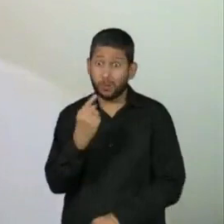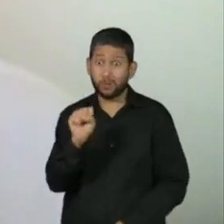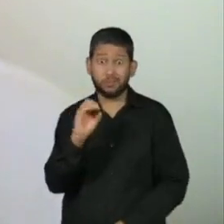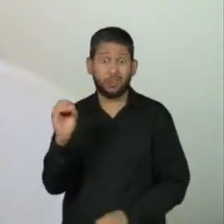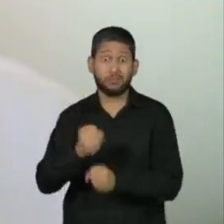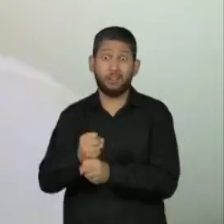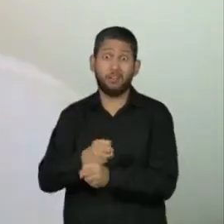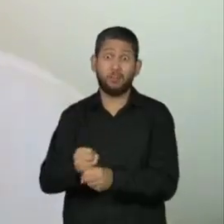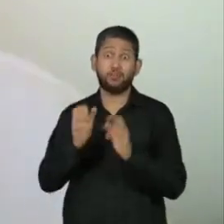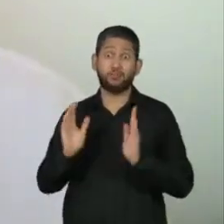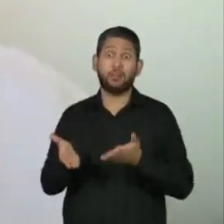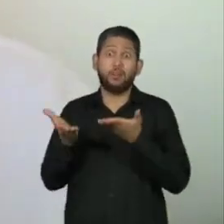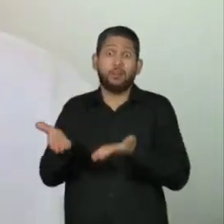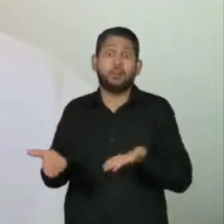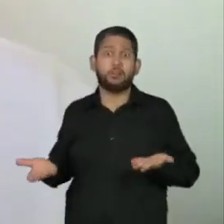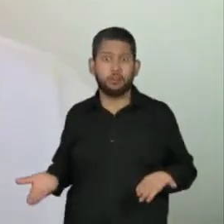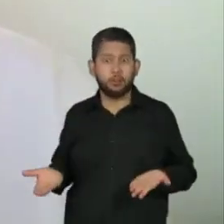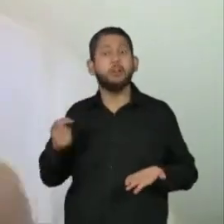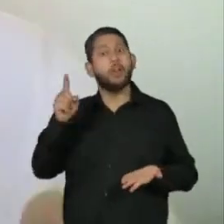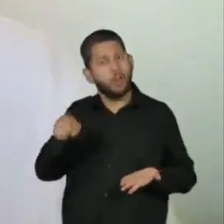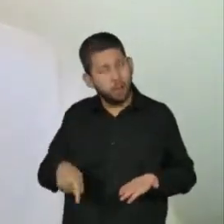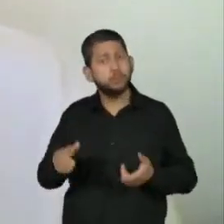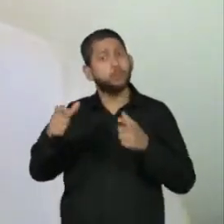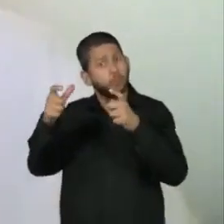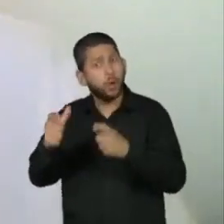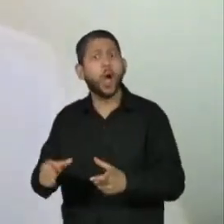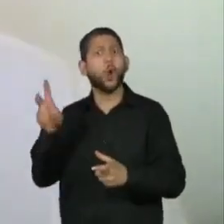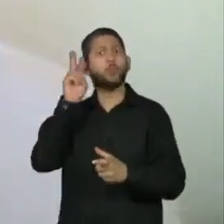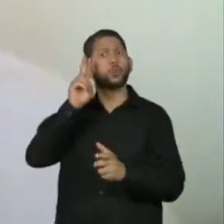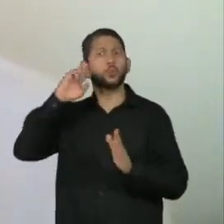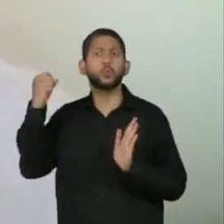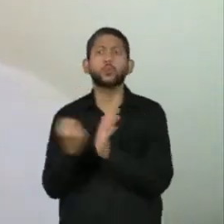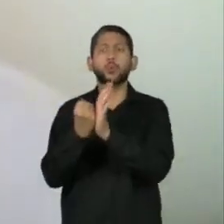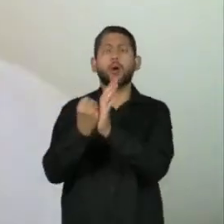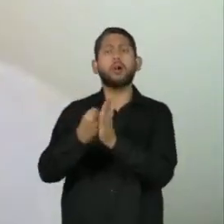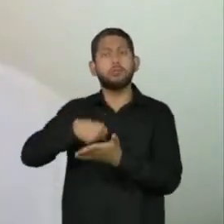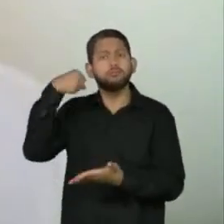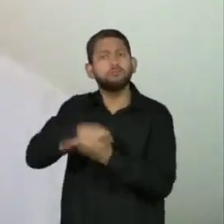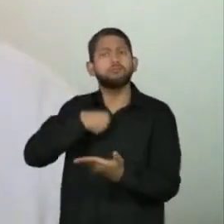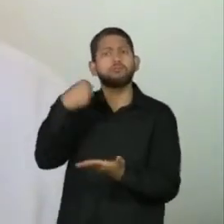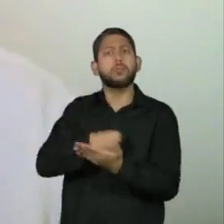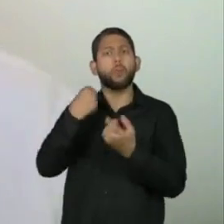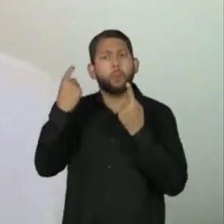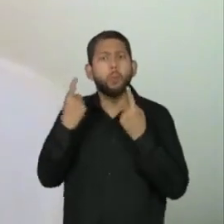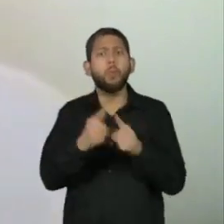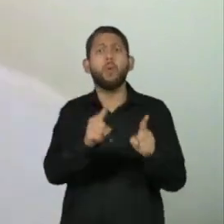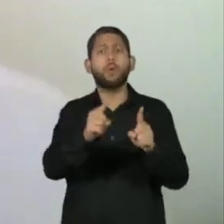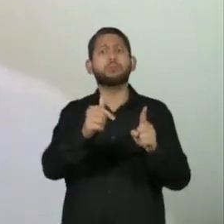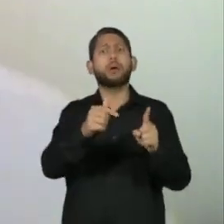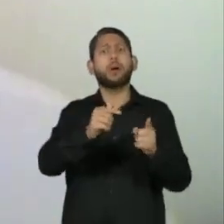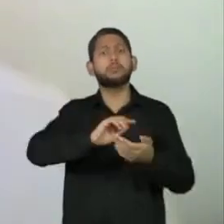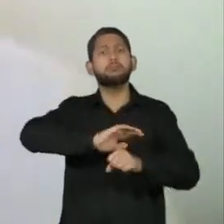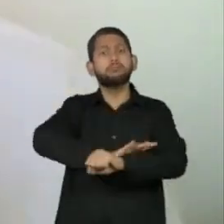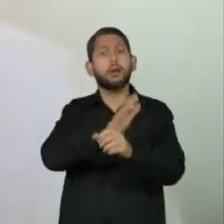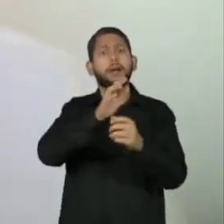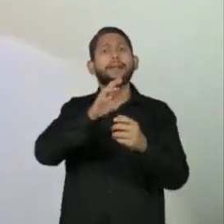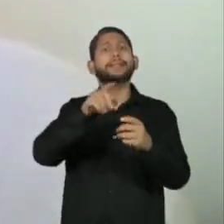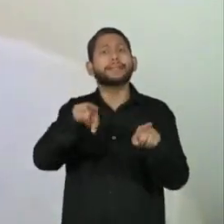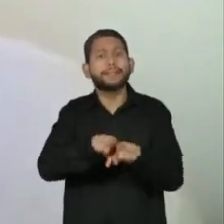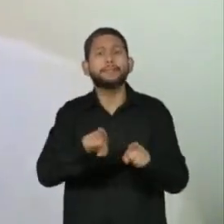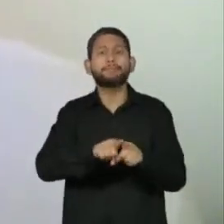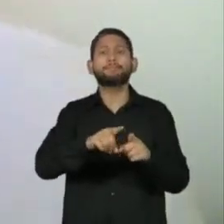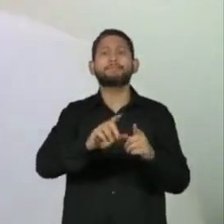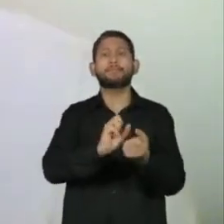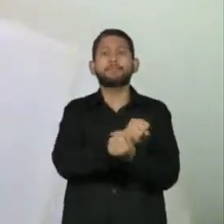anos. Então, e essa entidade ela tem história na luta contra não só contra a escravidão, mas